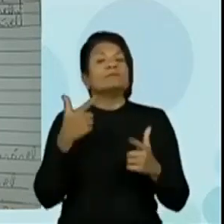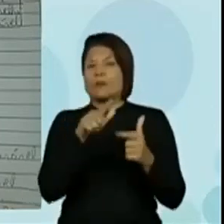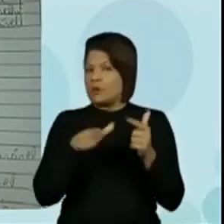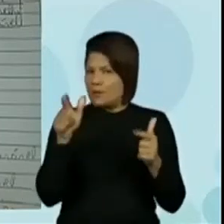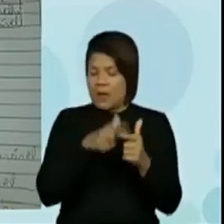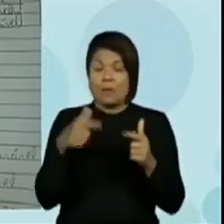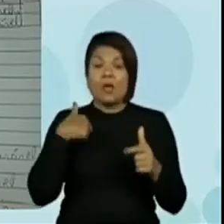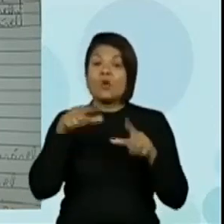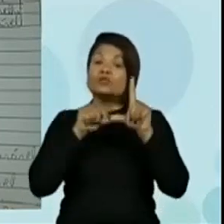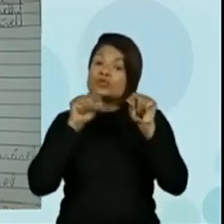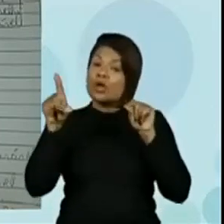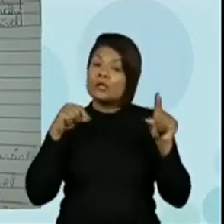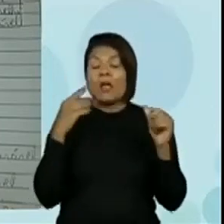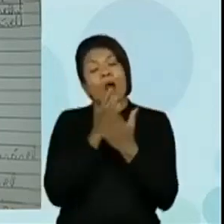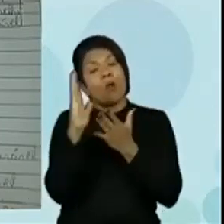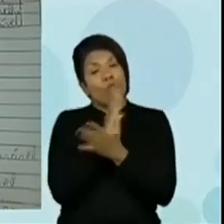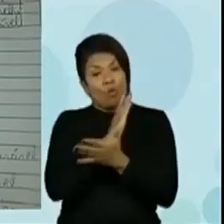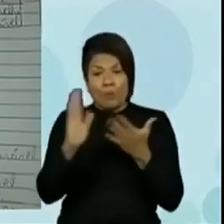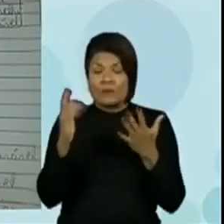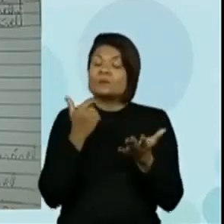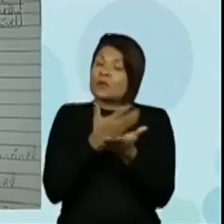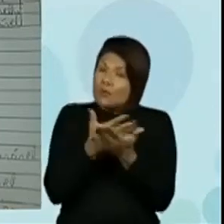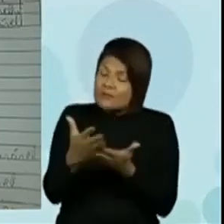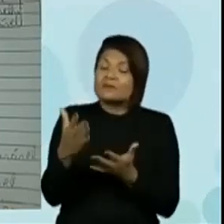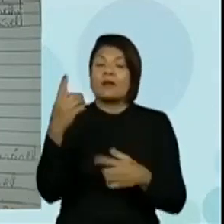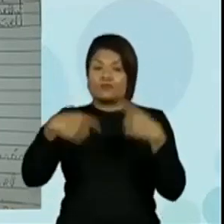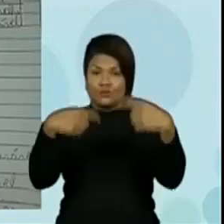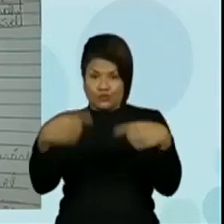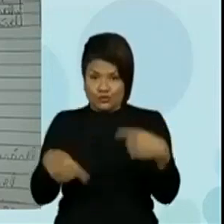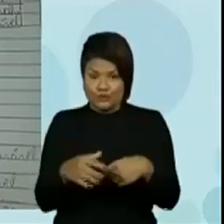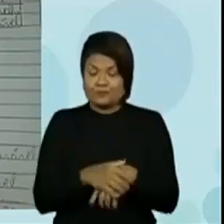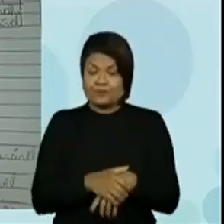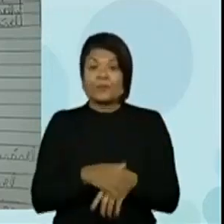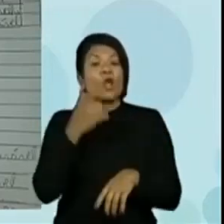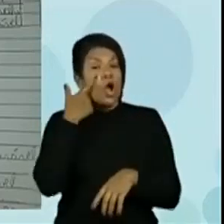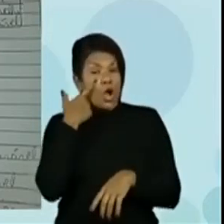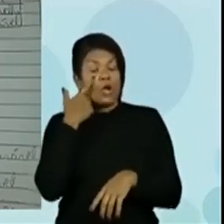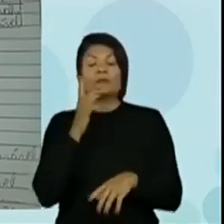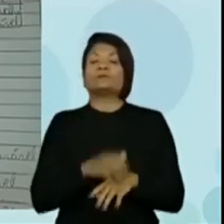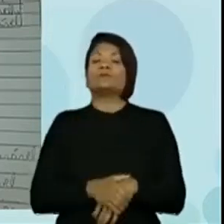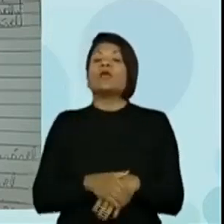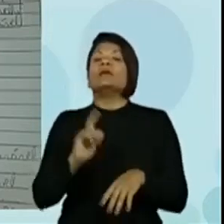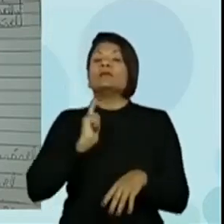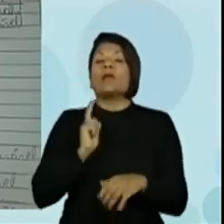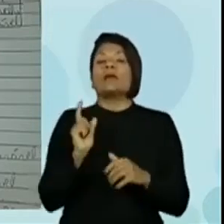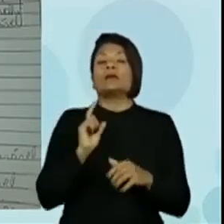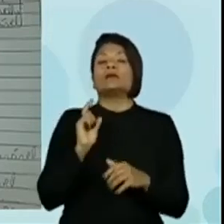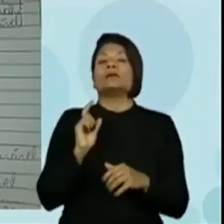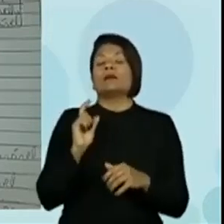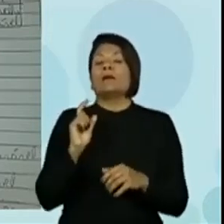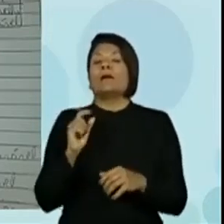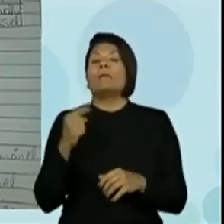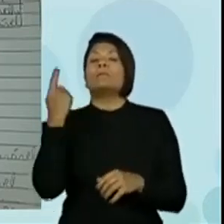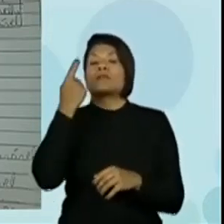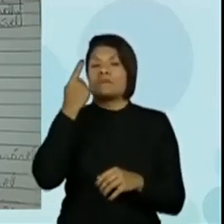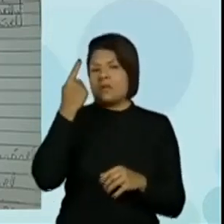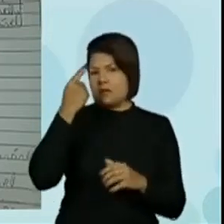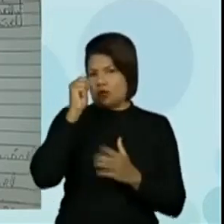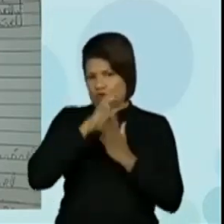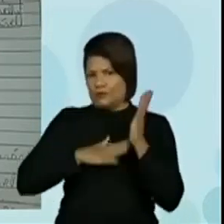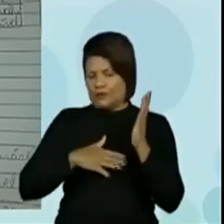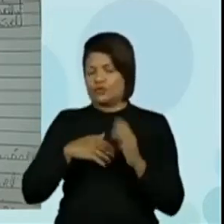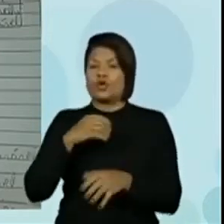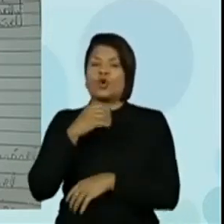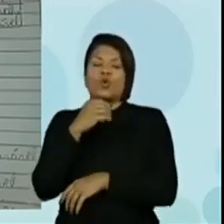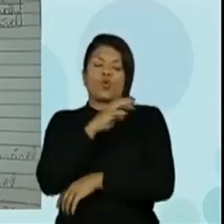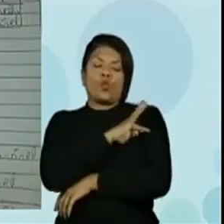algumas para a gente começar a discutir. Vejamos, olha só, eu vou pegar aqui a primeira atividade do João Roberto, do 4º